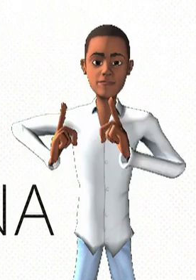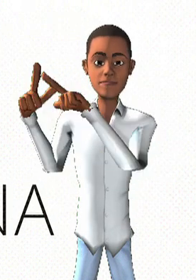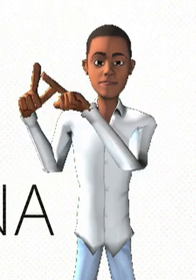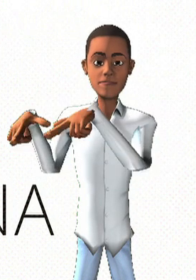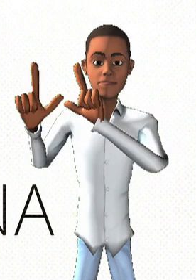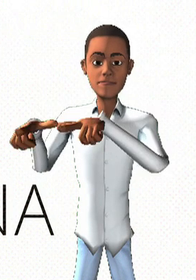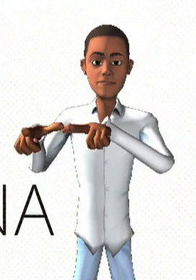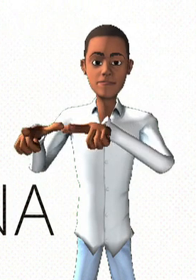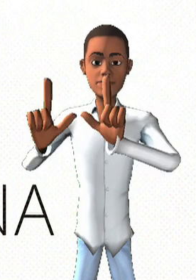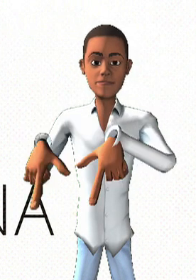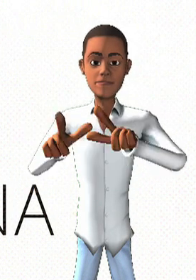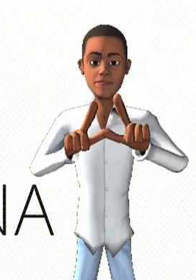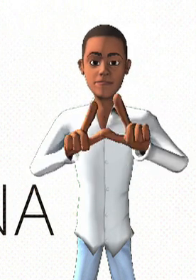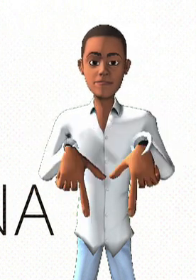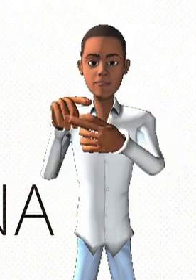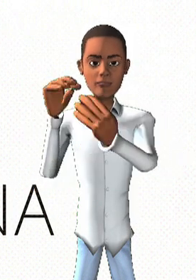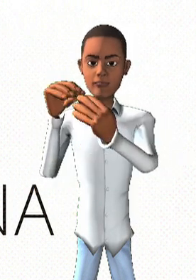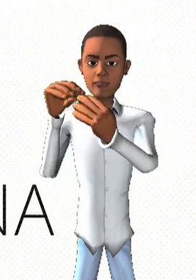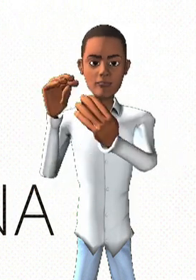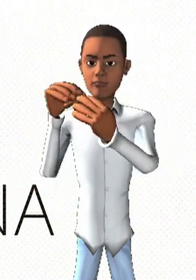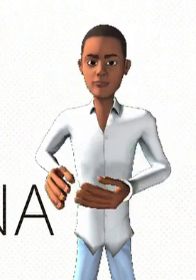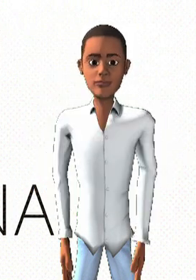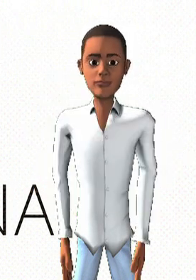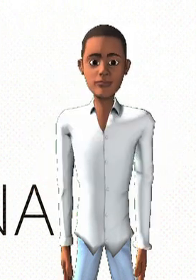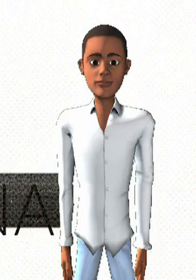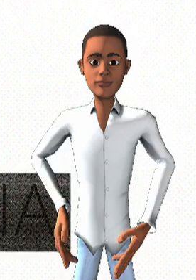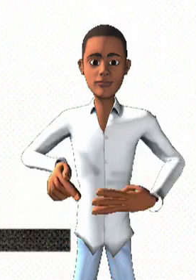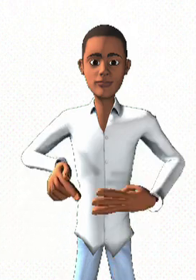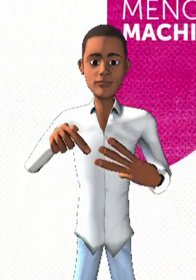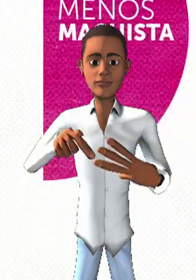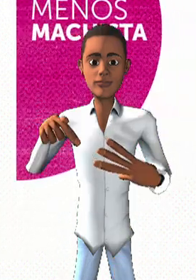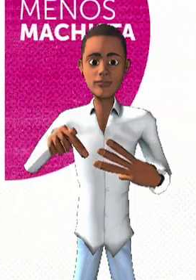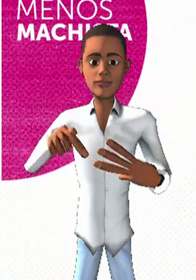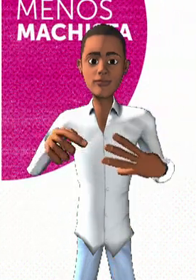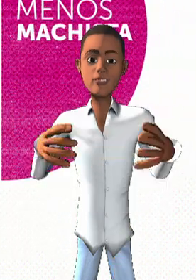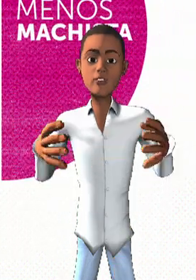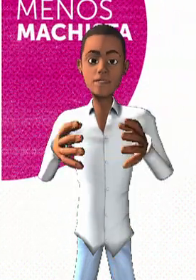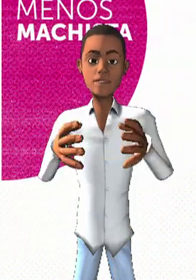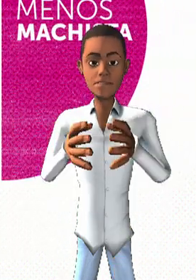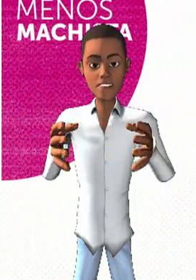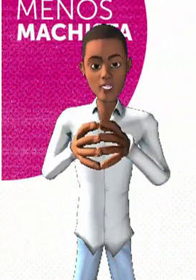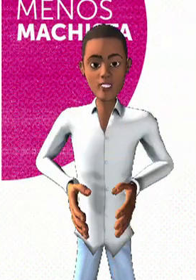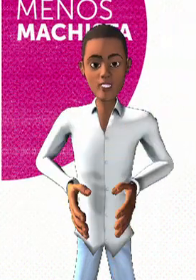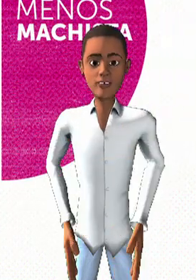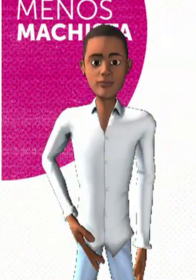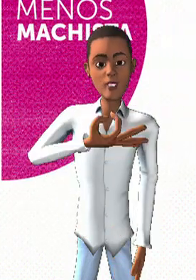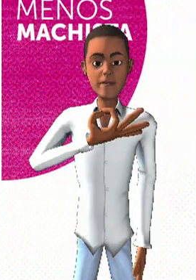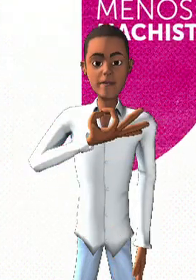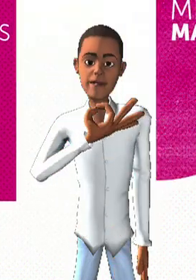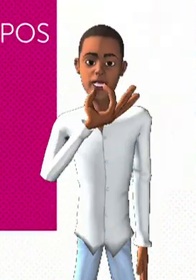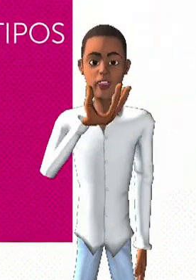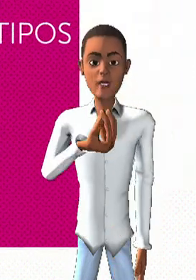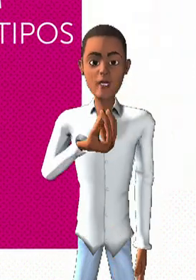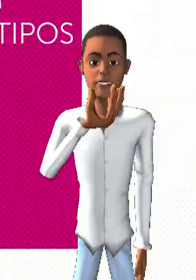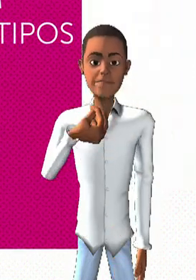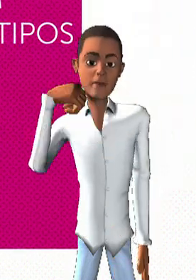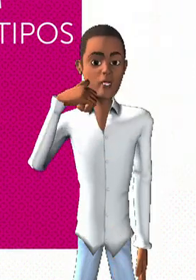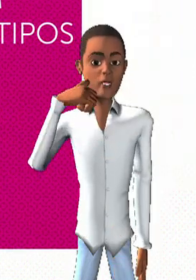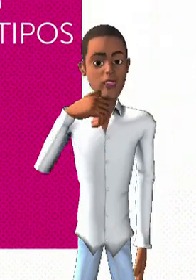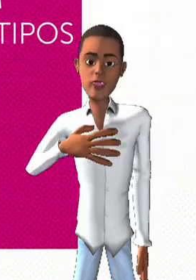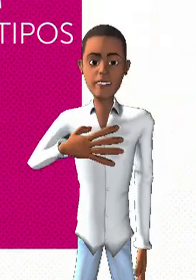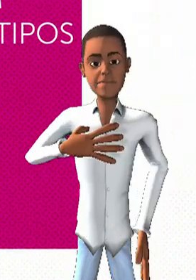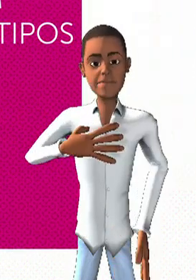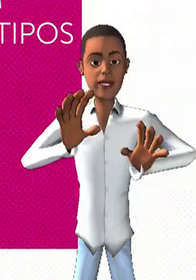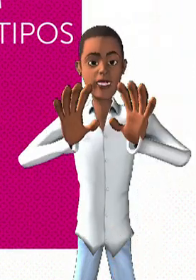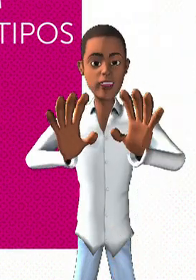pressão sobre a identidade e a imagem masculina. O terceiro ainda desses perfis intermediários, ele é um grupo que não